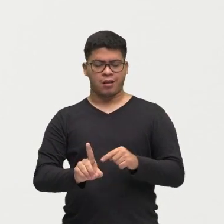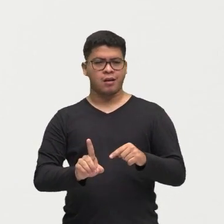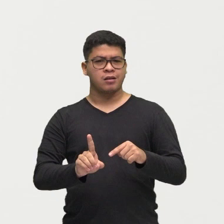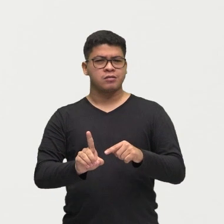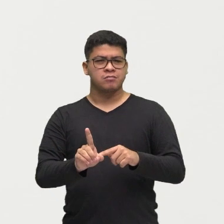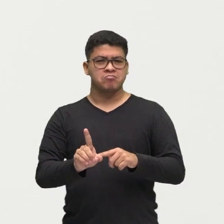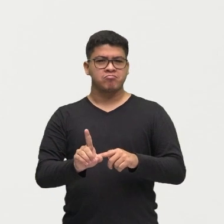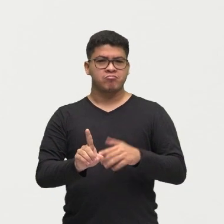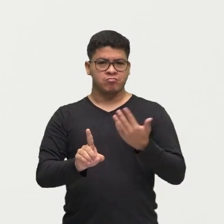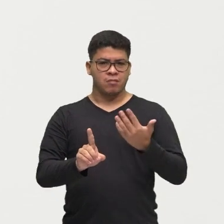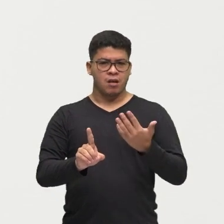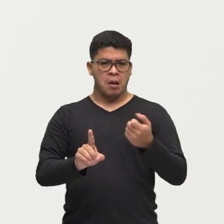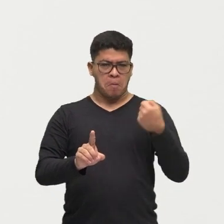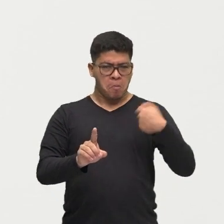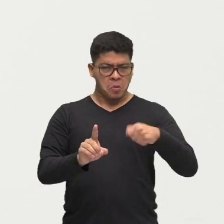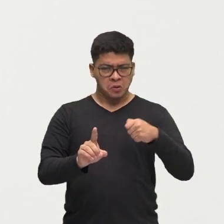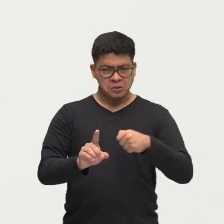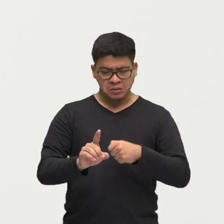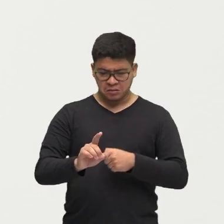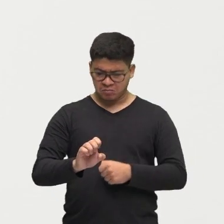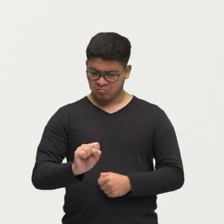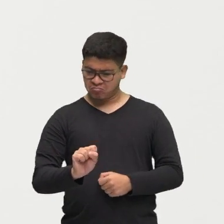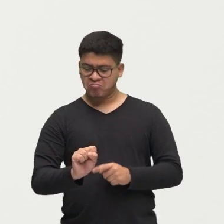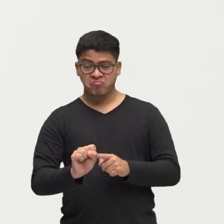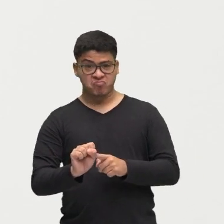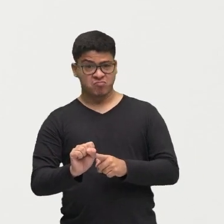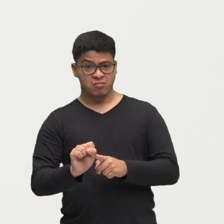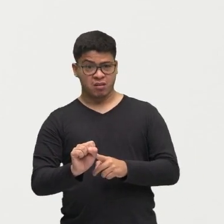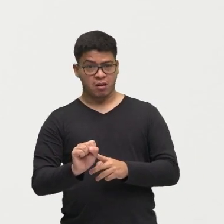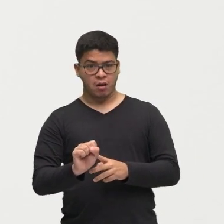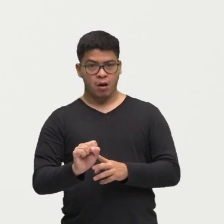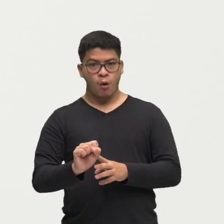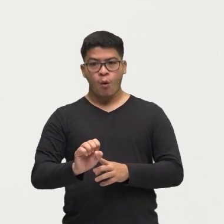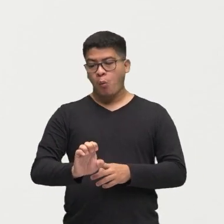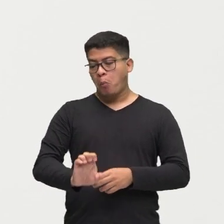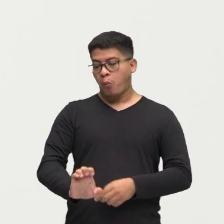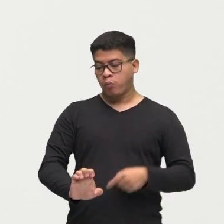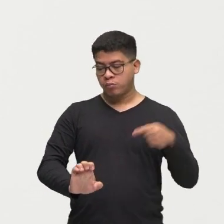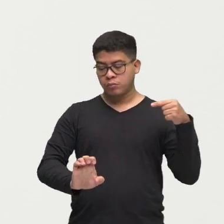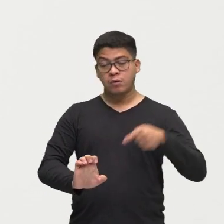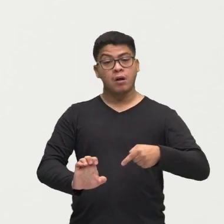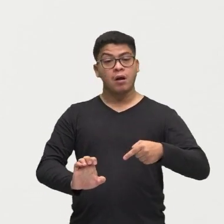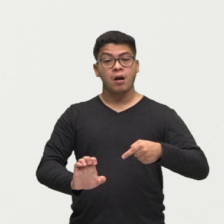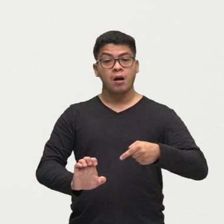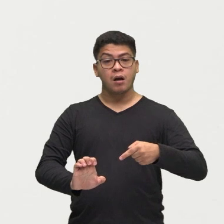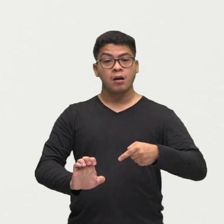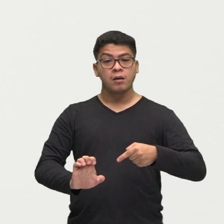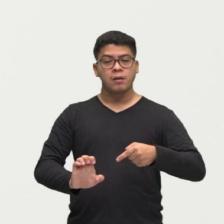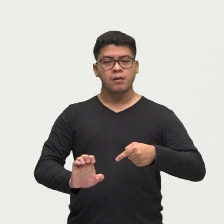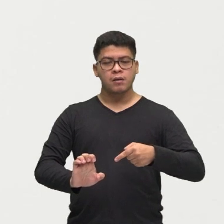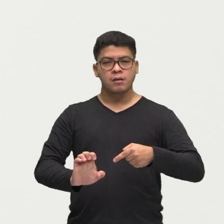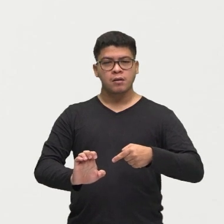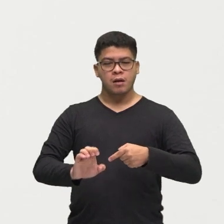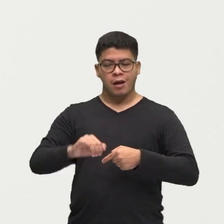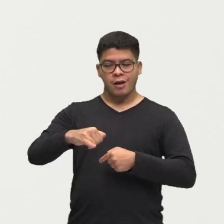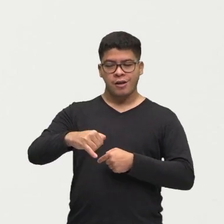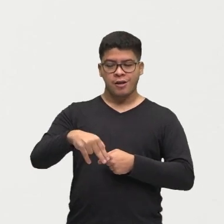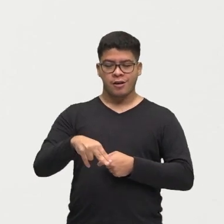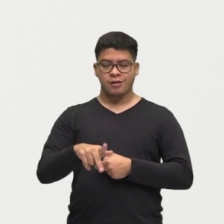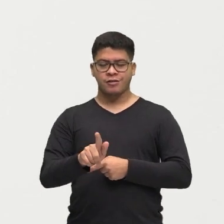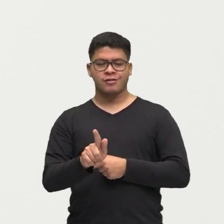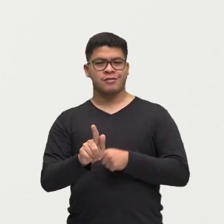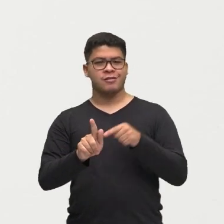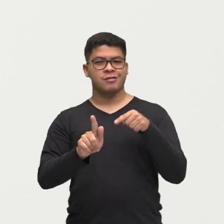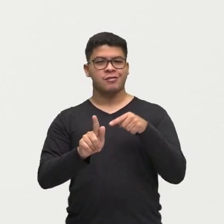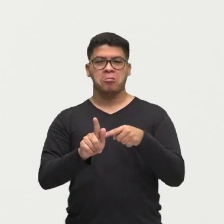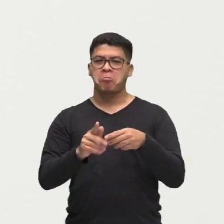tem que colocar o S sem o to? Ou ainda esta outra forma aqui, ó, could sleeping, né?